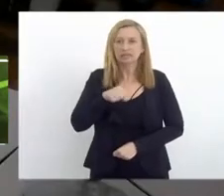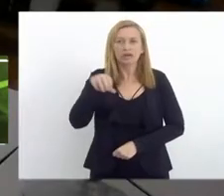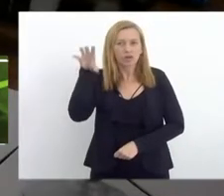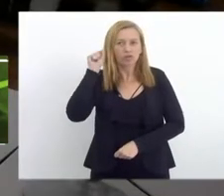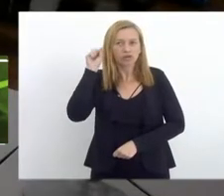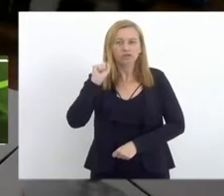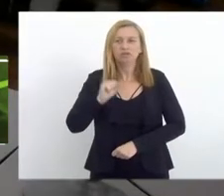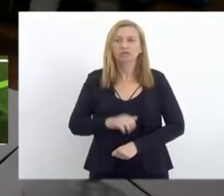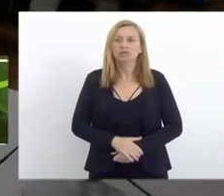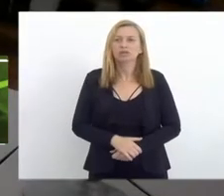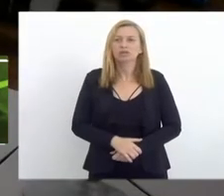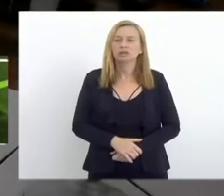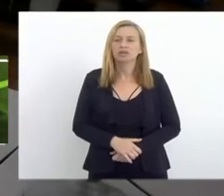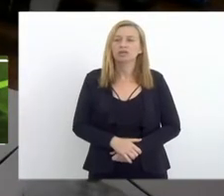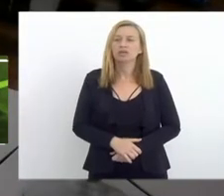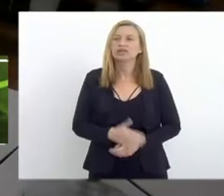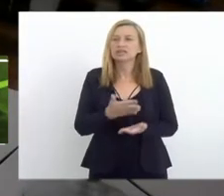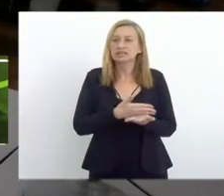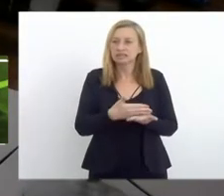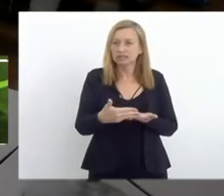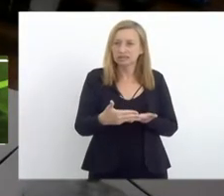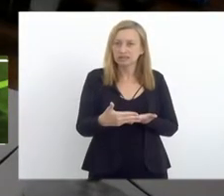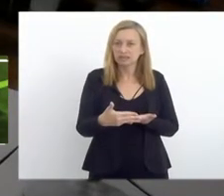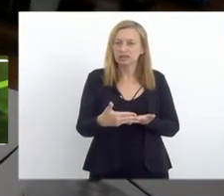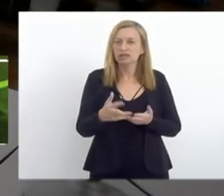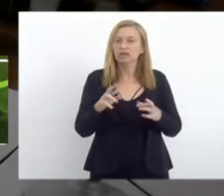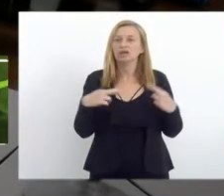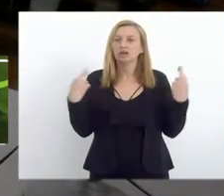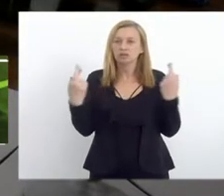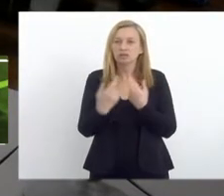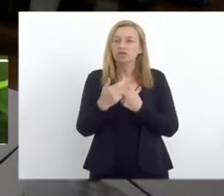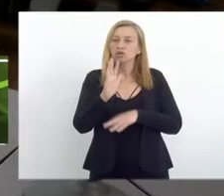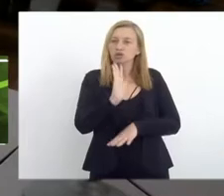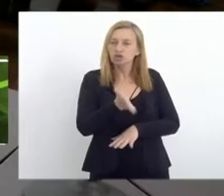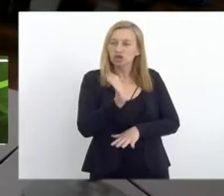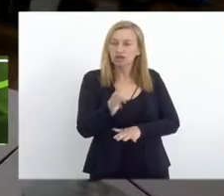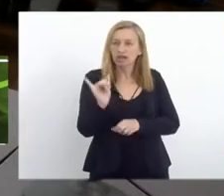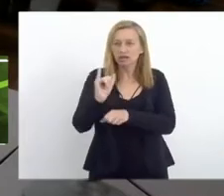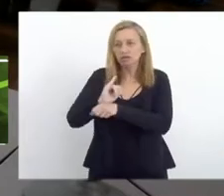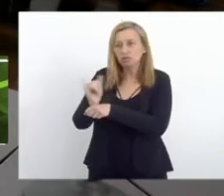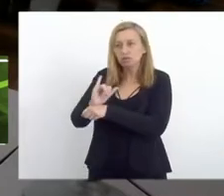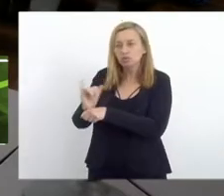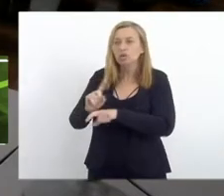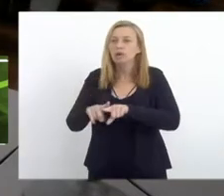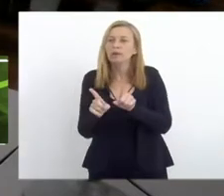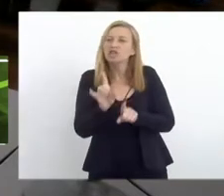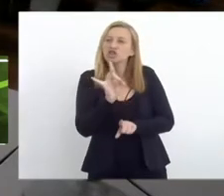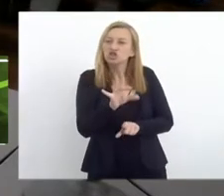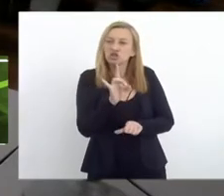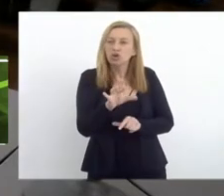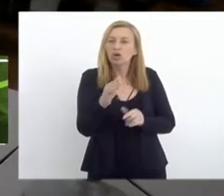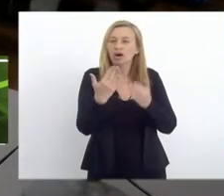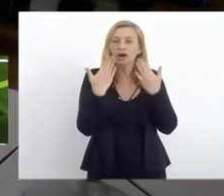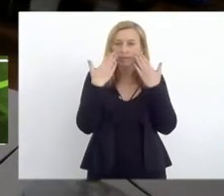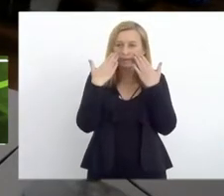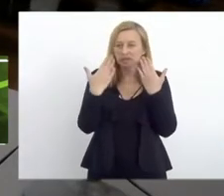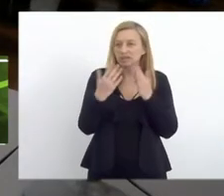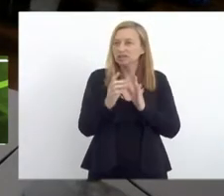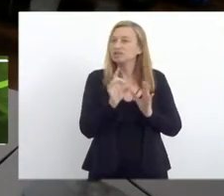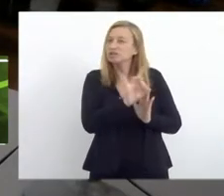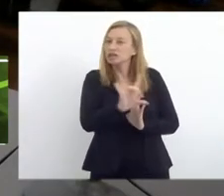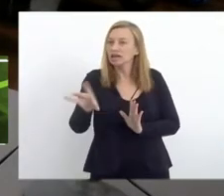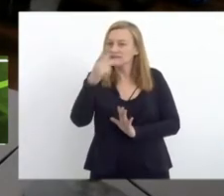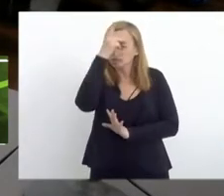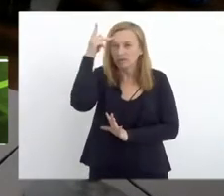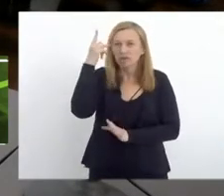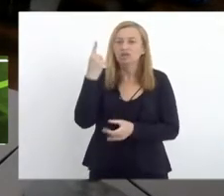escuta. A parte inicial desta audiência, ela já está no YouTube, mas foi só mesmo as apresentações. As